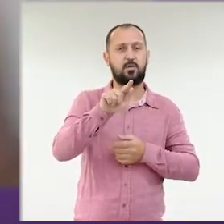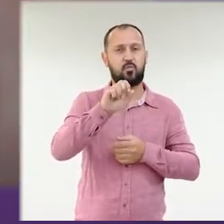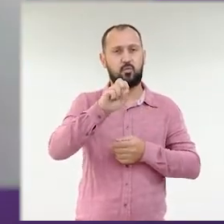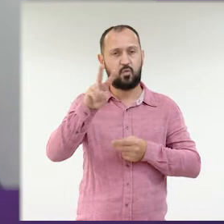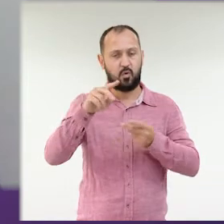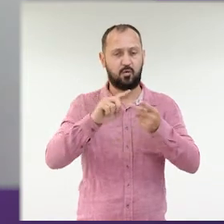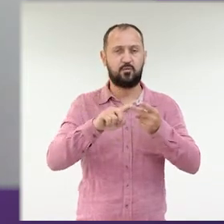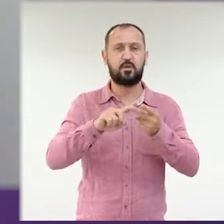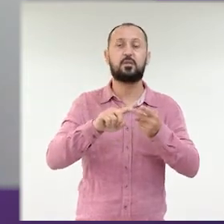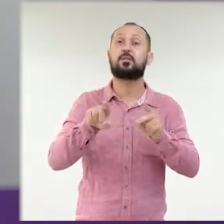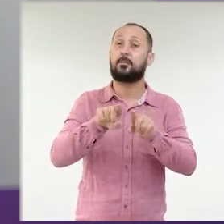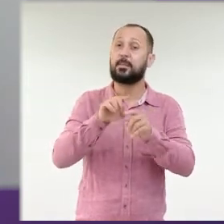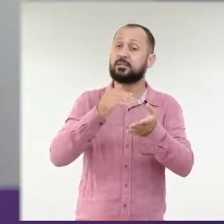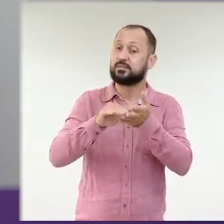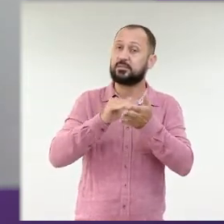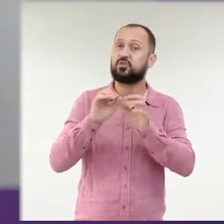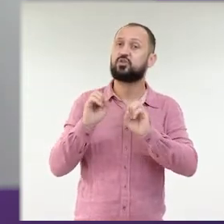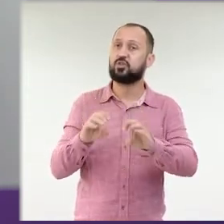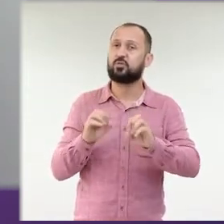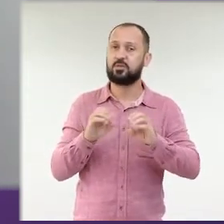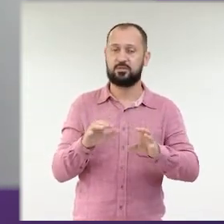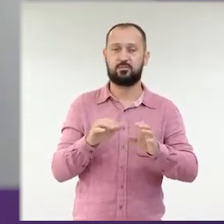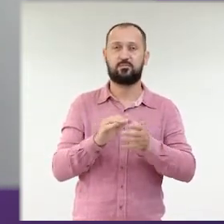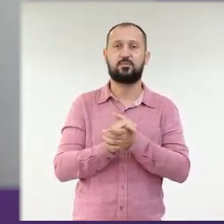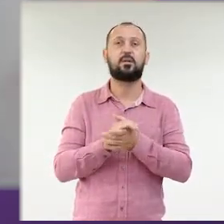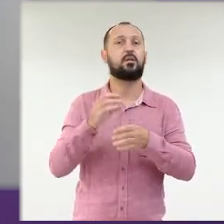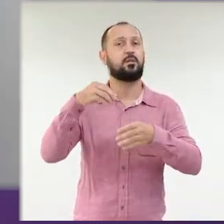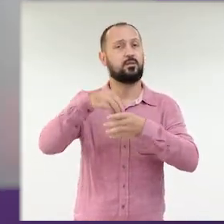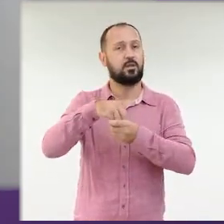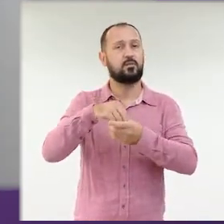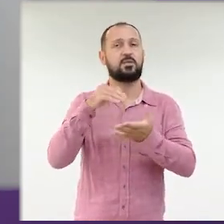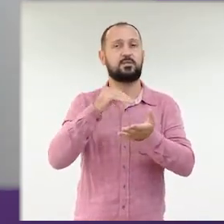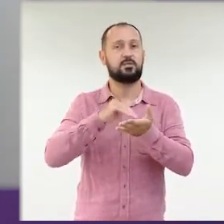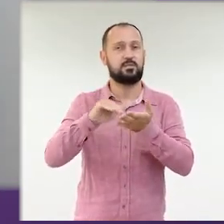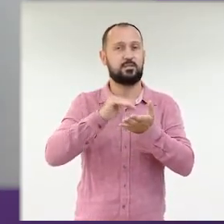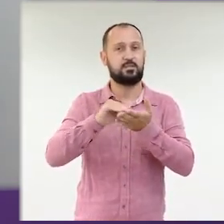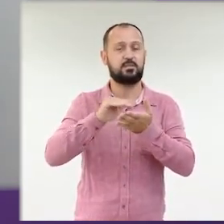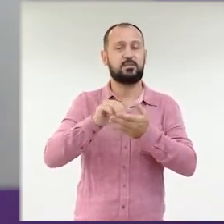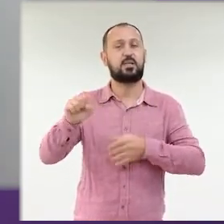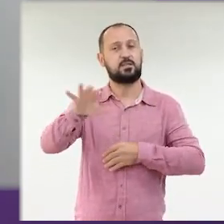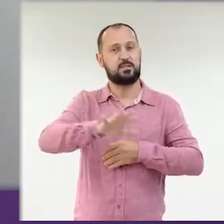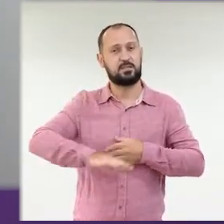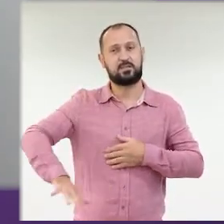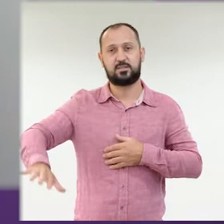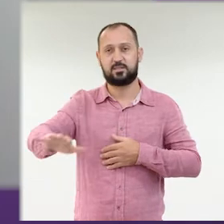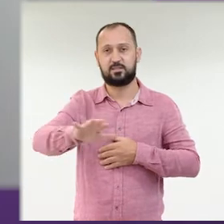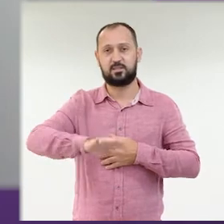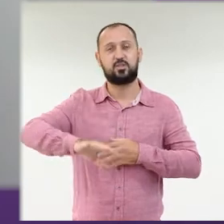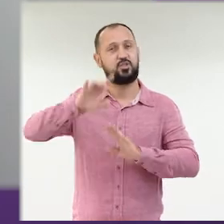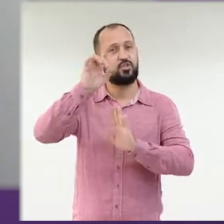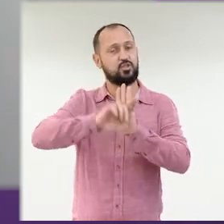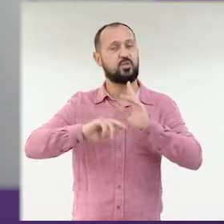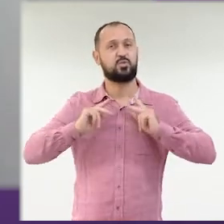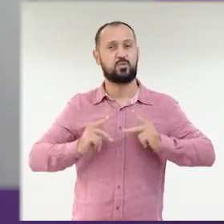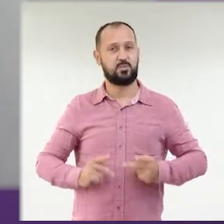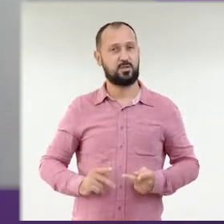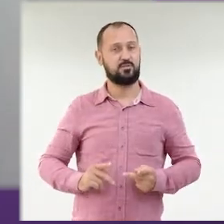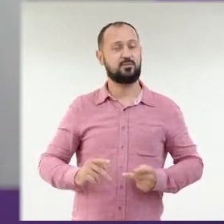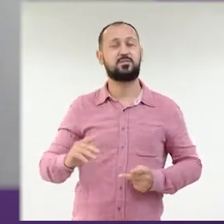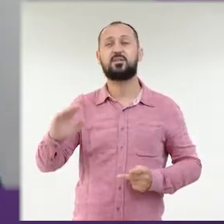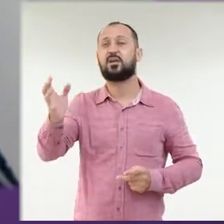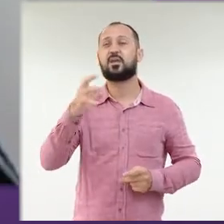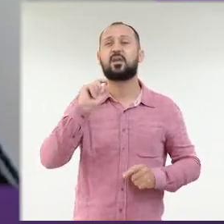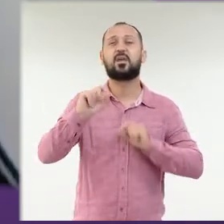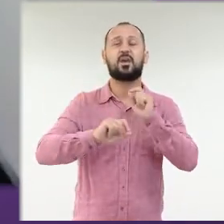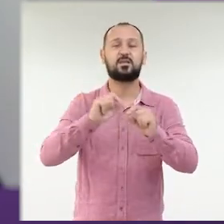a Subsecretaria, a Secretaria de Estado de Educação e também na Secretaria de Estado de Assistência Social, de Direitos